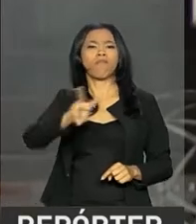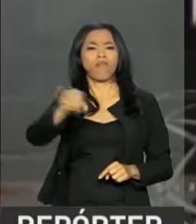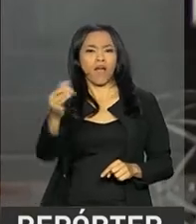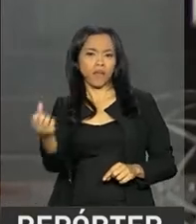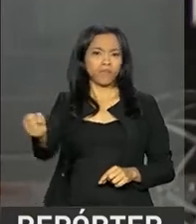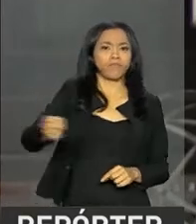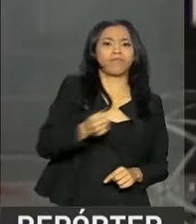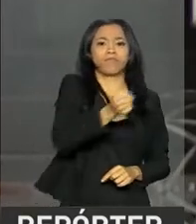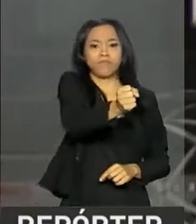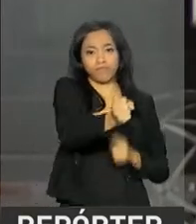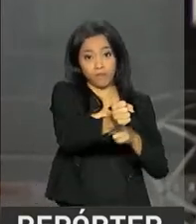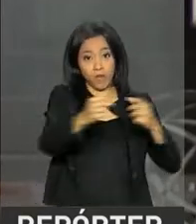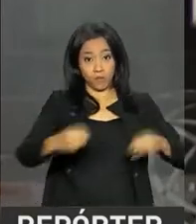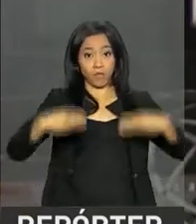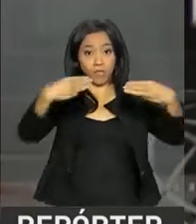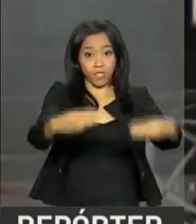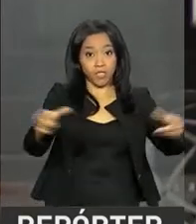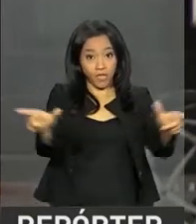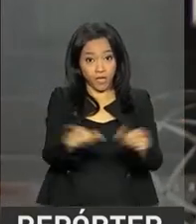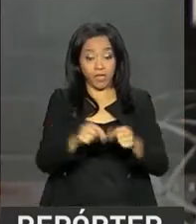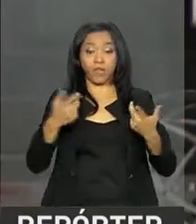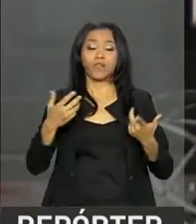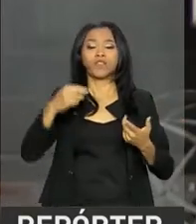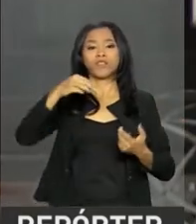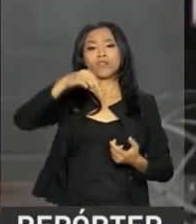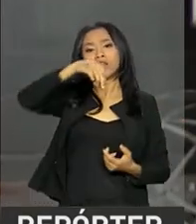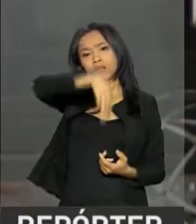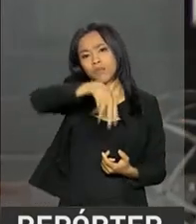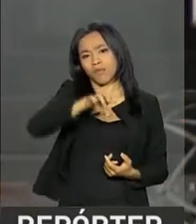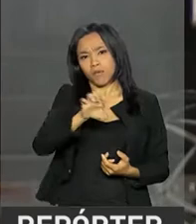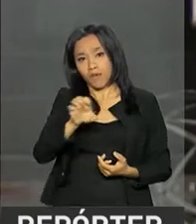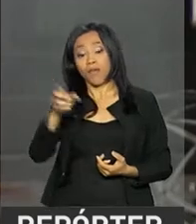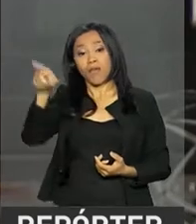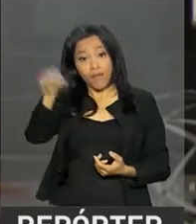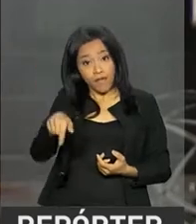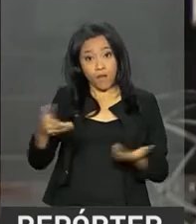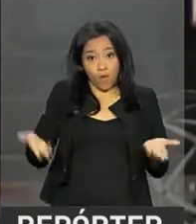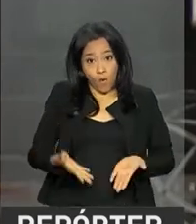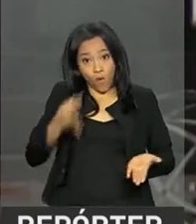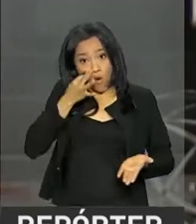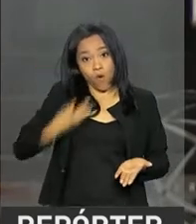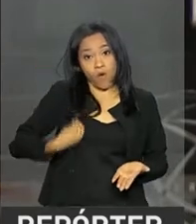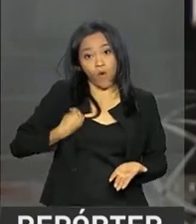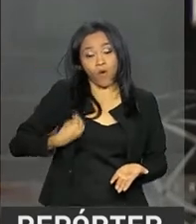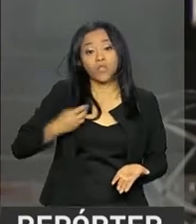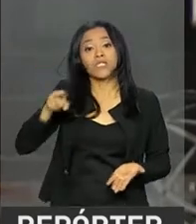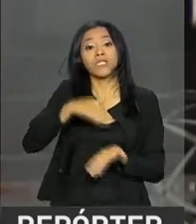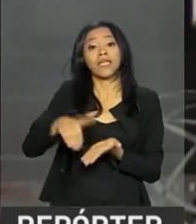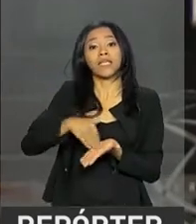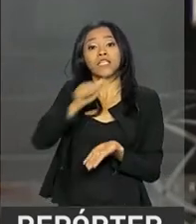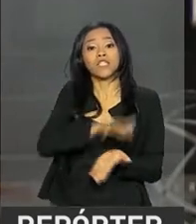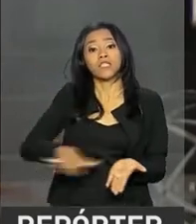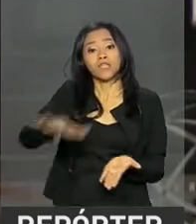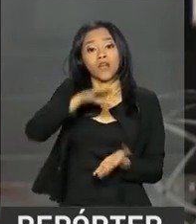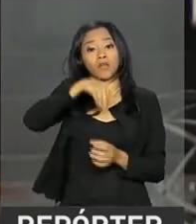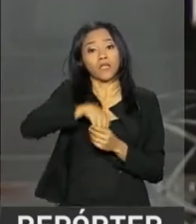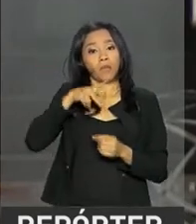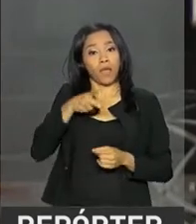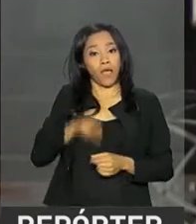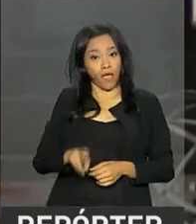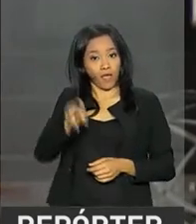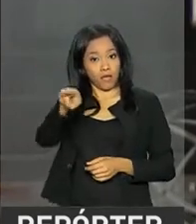e Energia. Moreira Franco ocupa atualmente a Secretaria-Geral da Presidência. O ex-ministro de Minas e